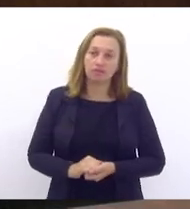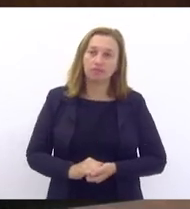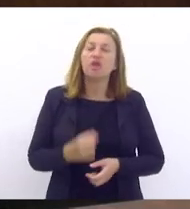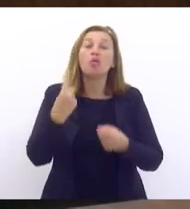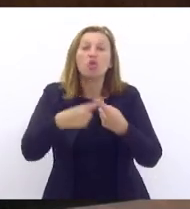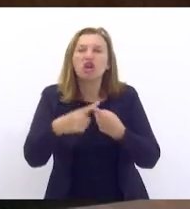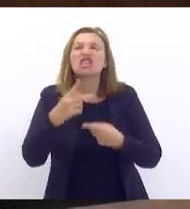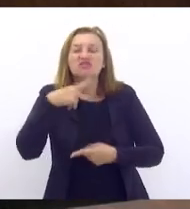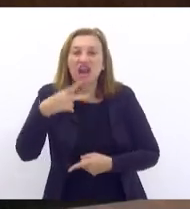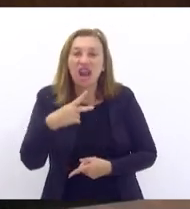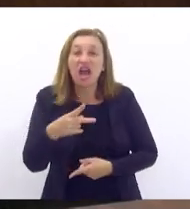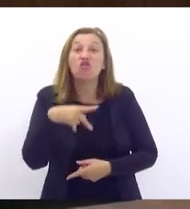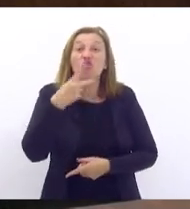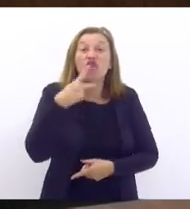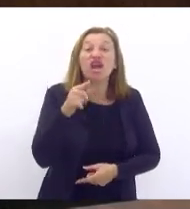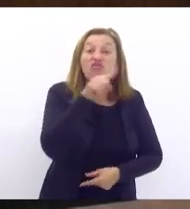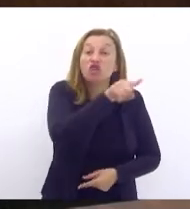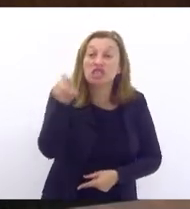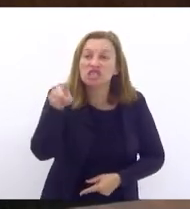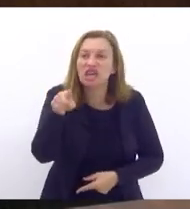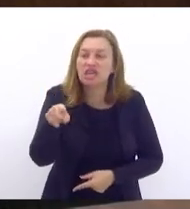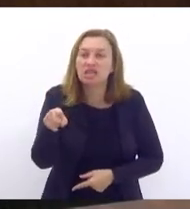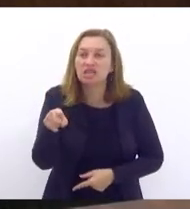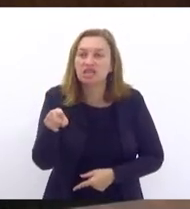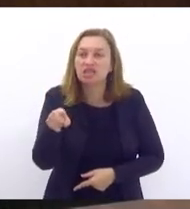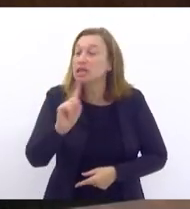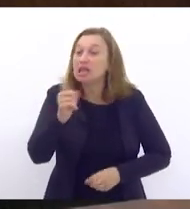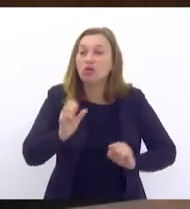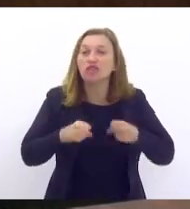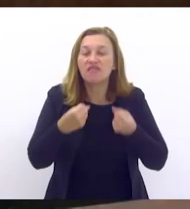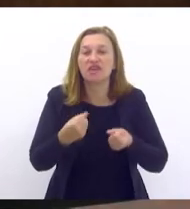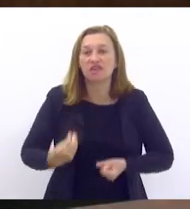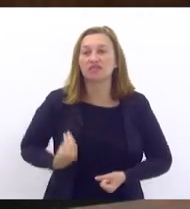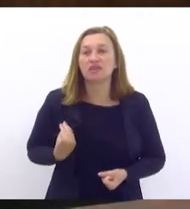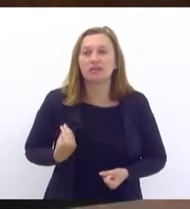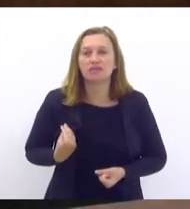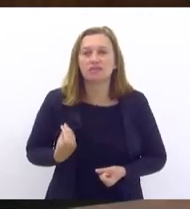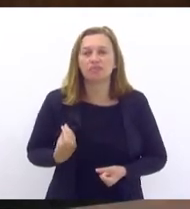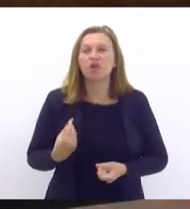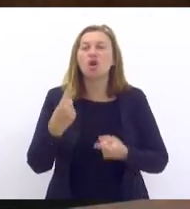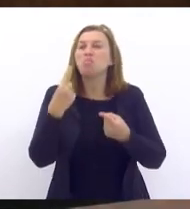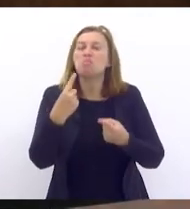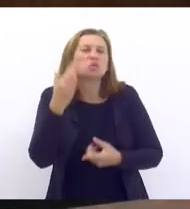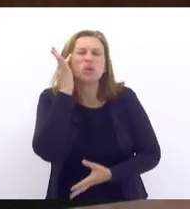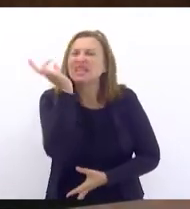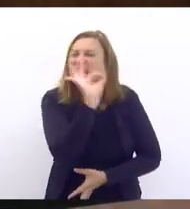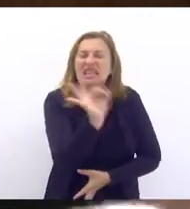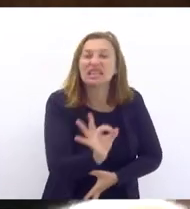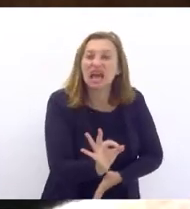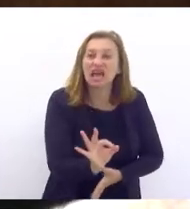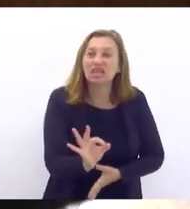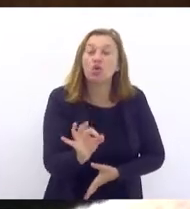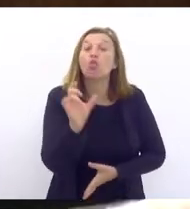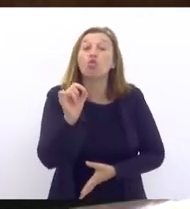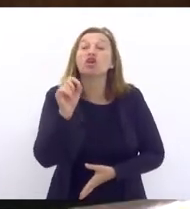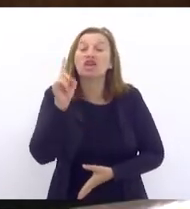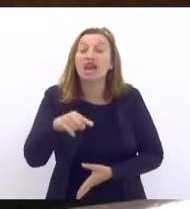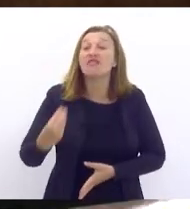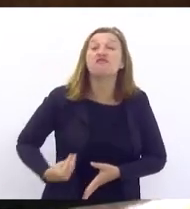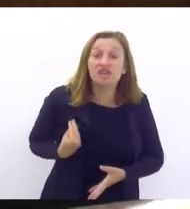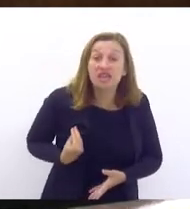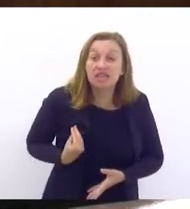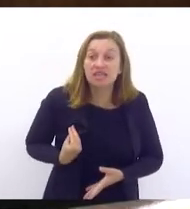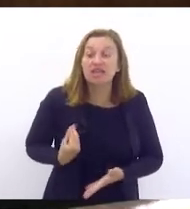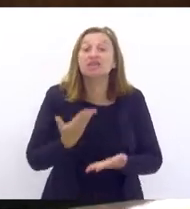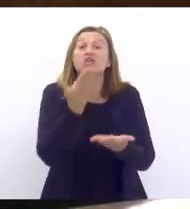se falarem isso, eu vou dizer que vocês não defendem a vida. Porque não entendem o que de fato é a vida